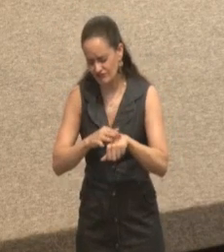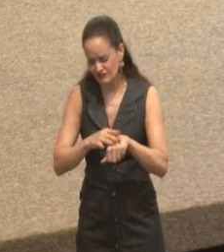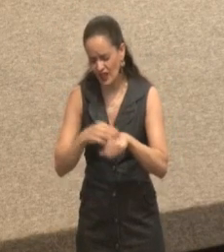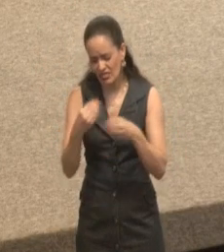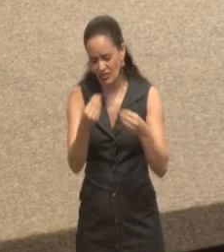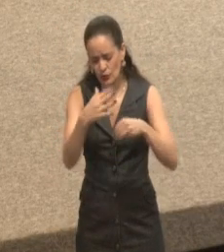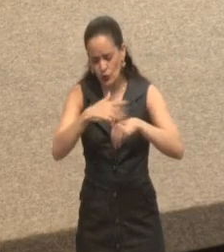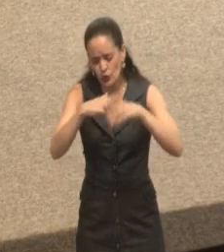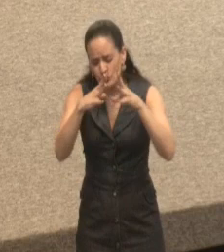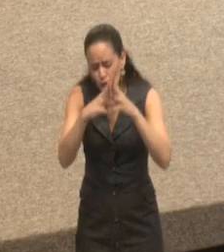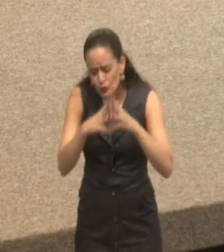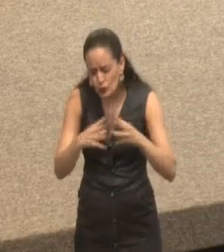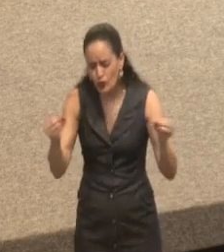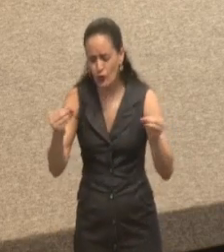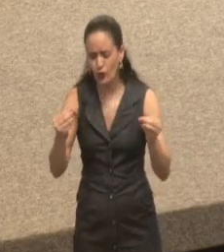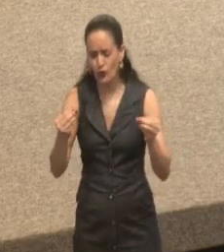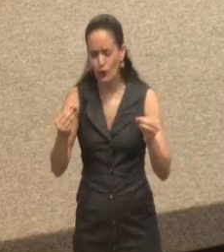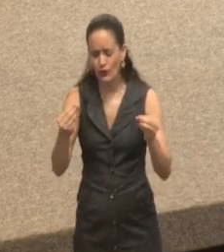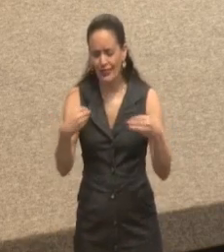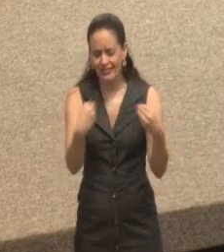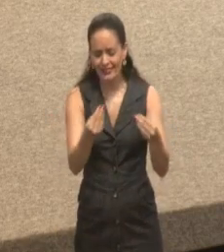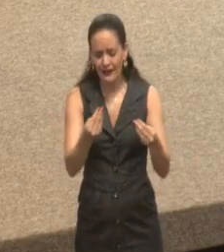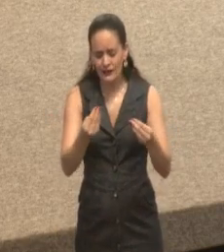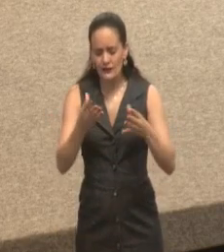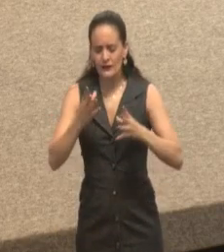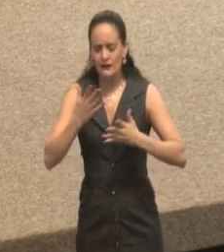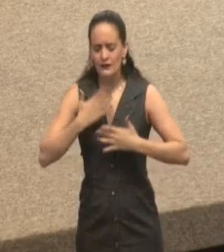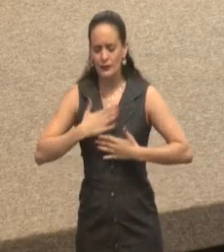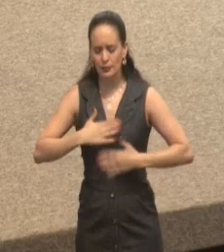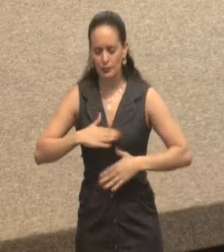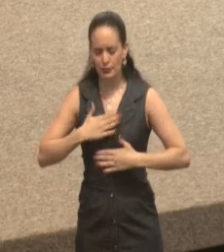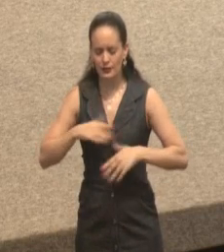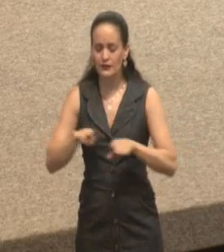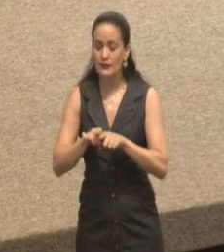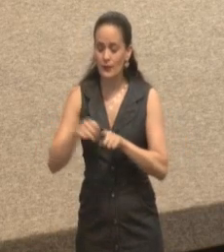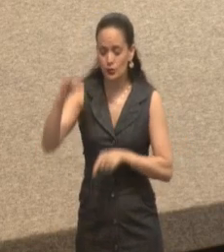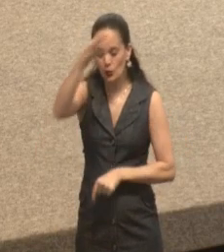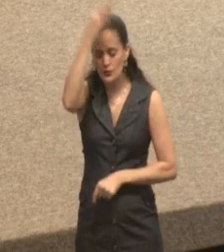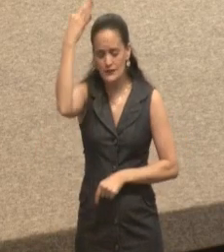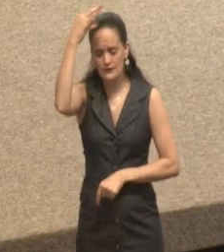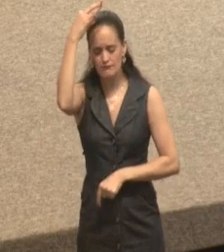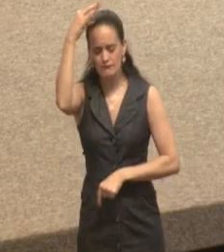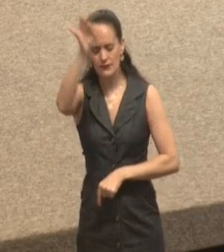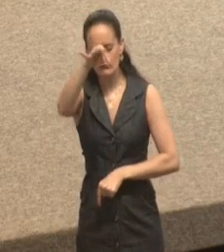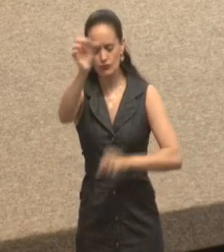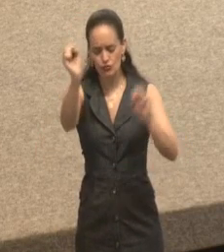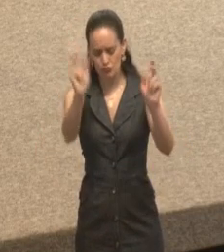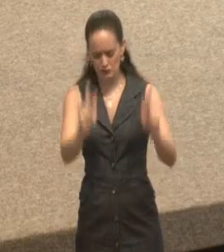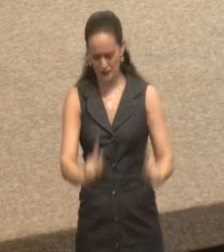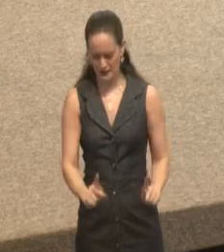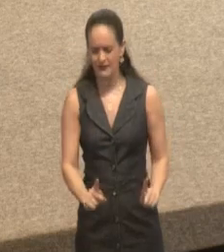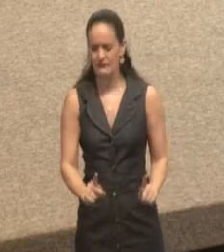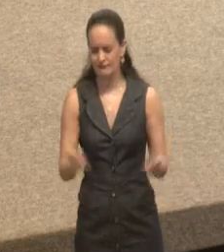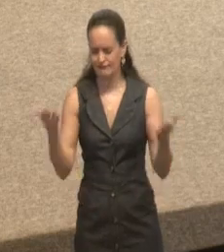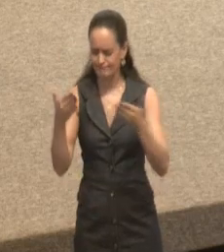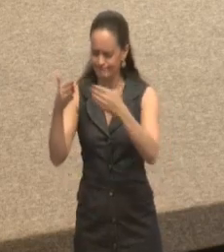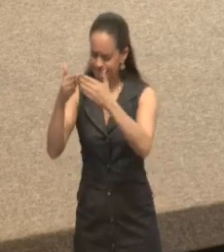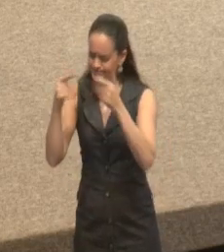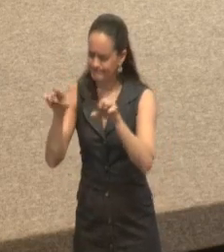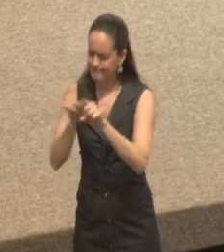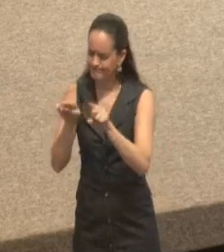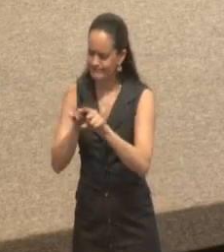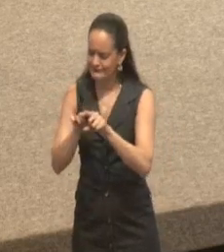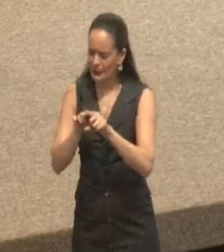cura, levando o bem-estar, Senhor, levando, ó Deus, a Tua presença santa de paz. Ó Deus, nós queremos pedir pelas